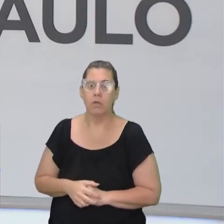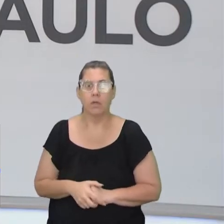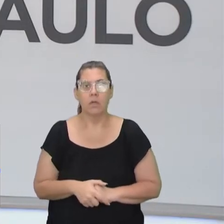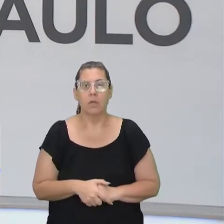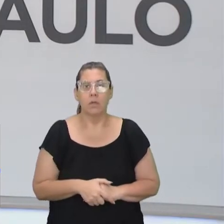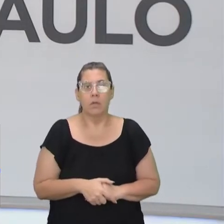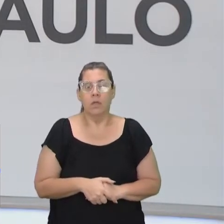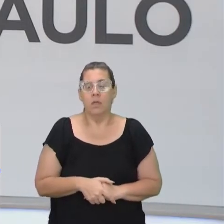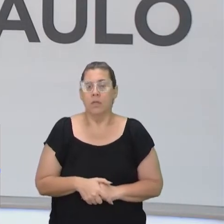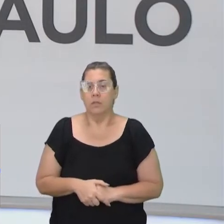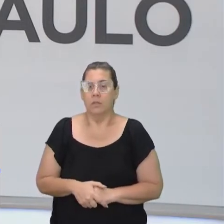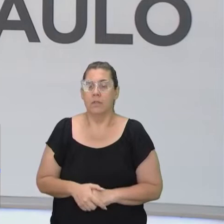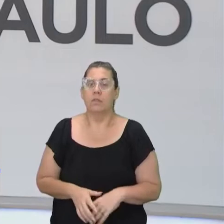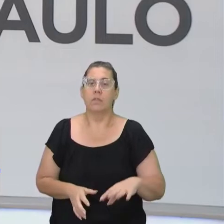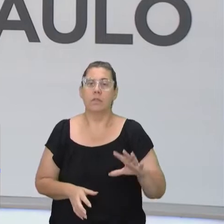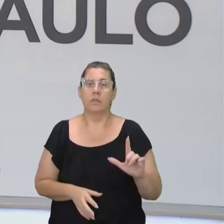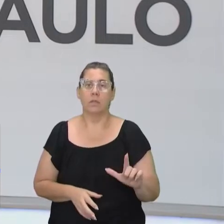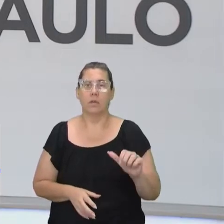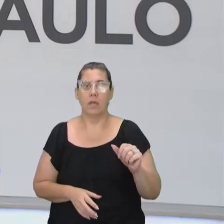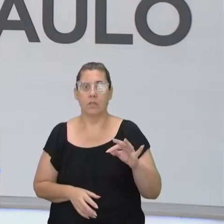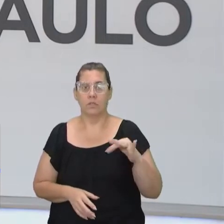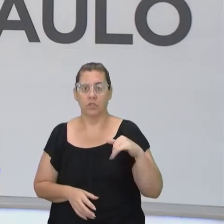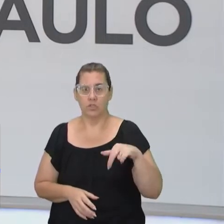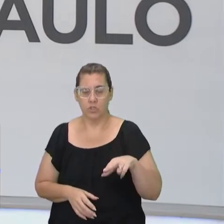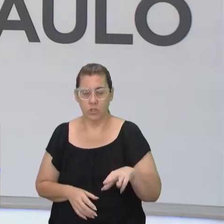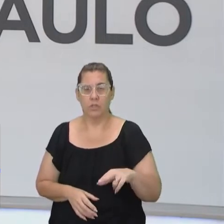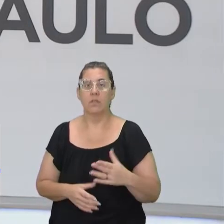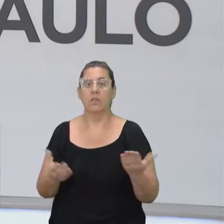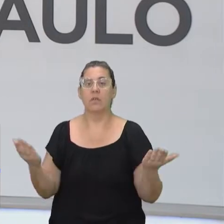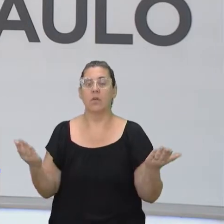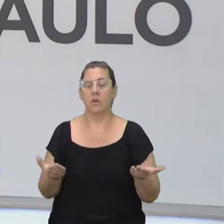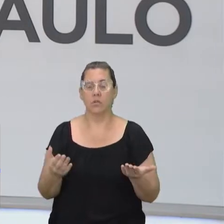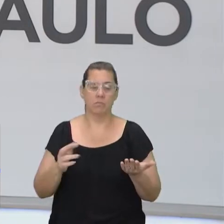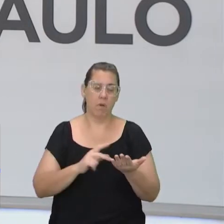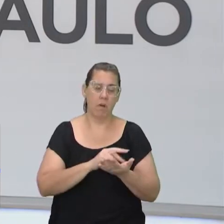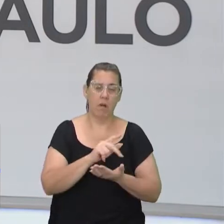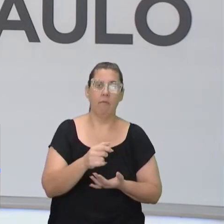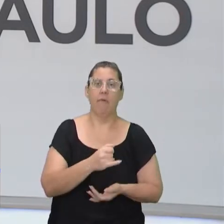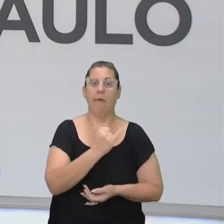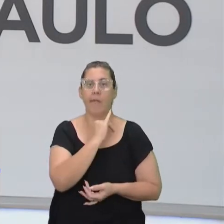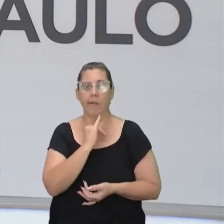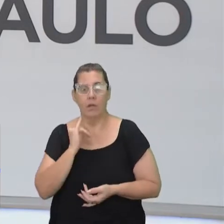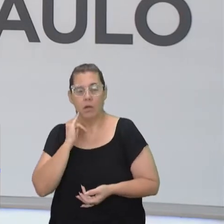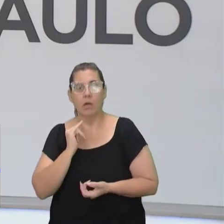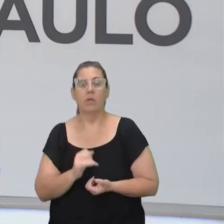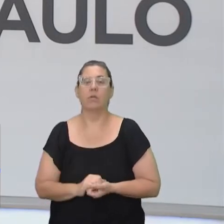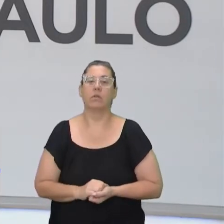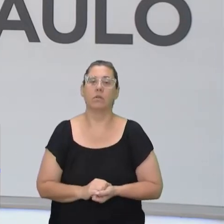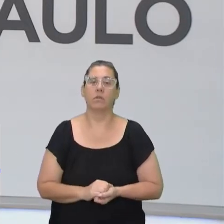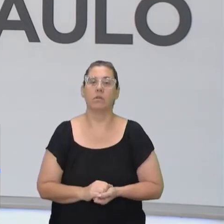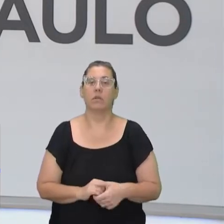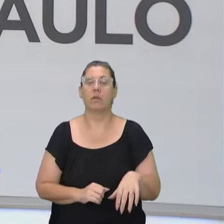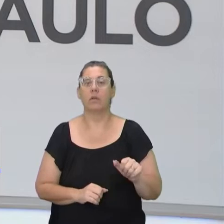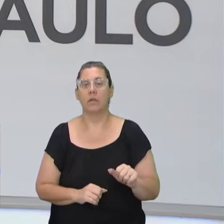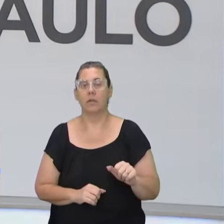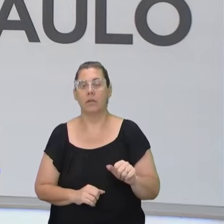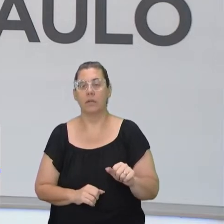latim. O latim deu origem a vários idiomas aqui hoje. Por exemplo, o italiano, o